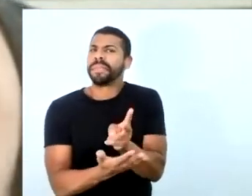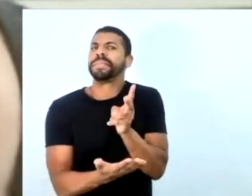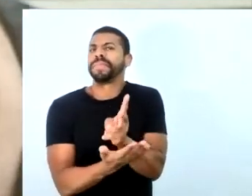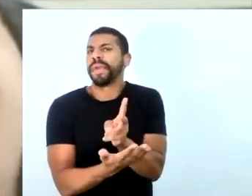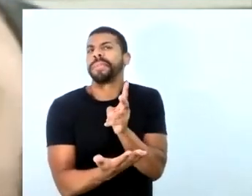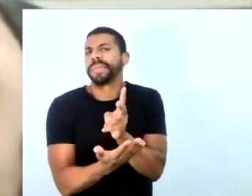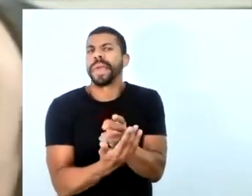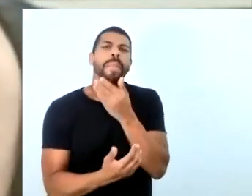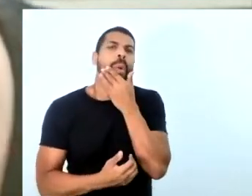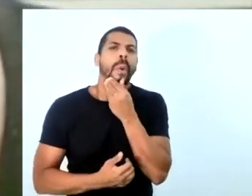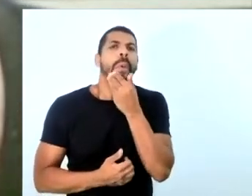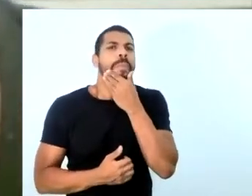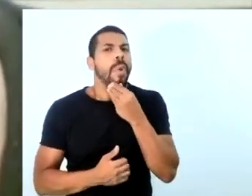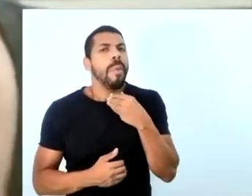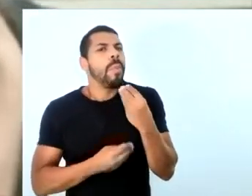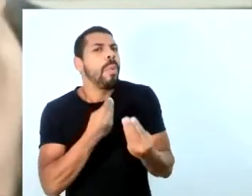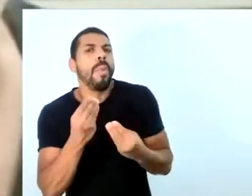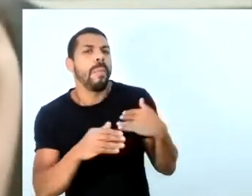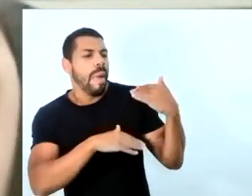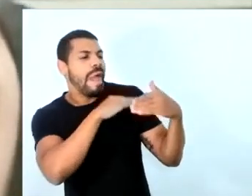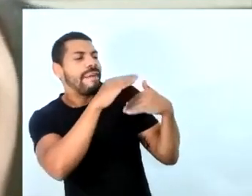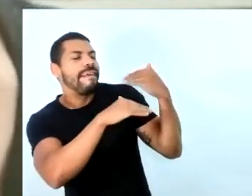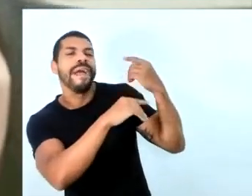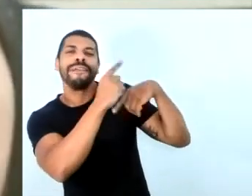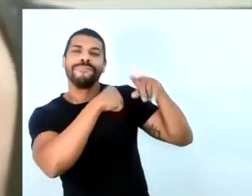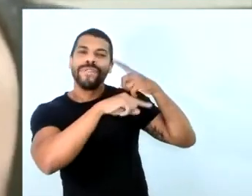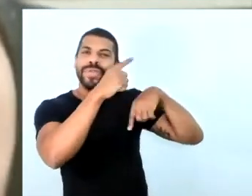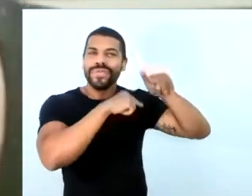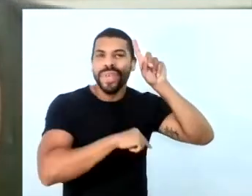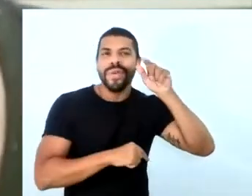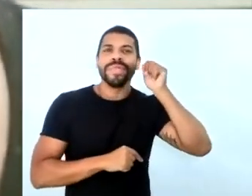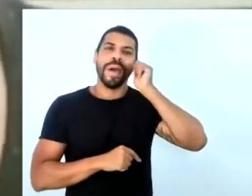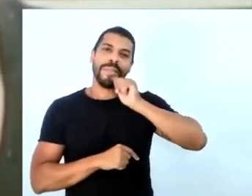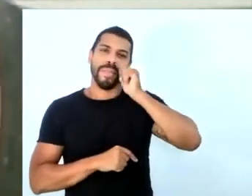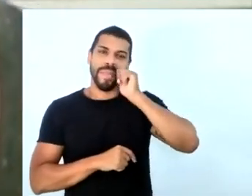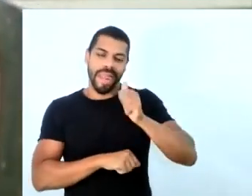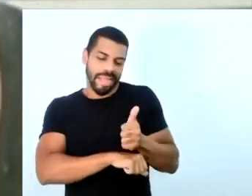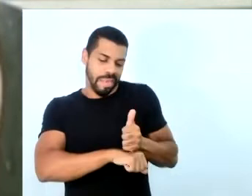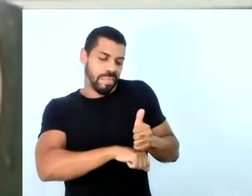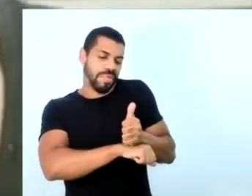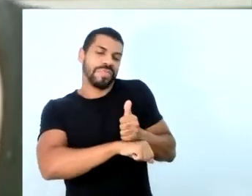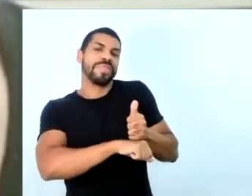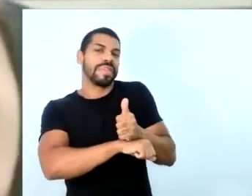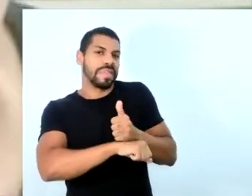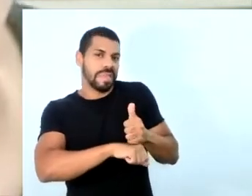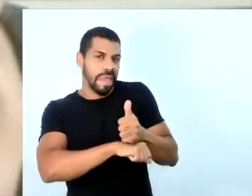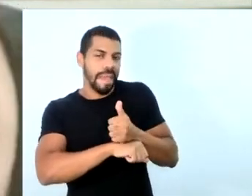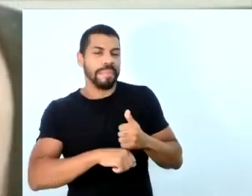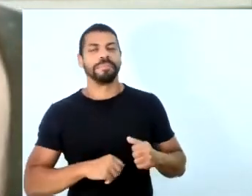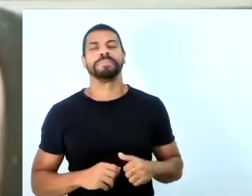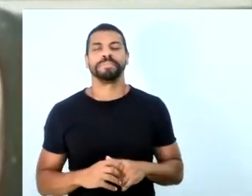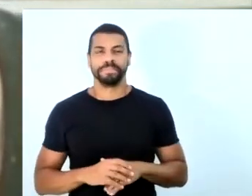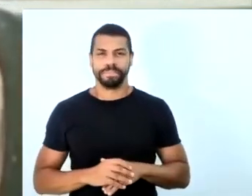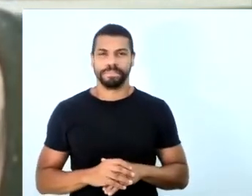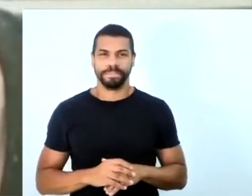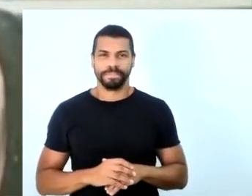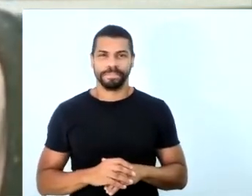como é que você vê a evolução da mulher como profissional de montagem dentro do audiovisual?